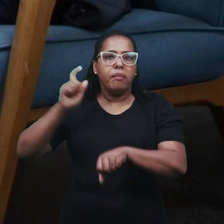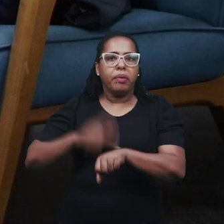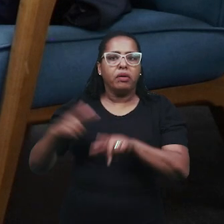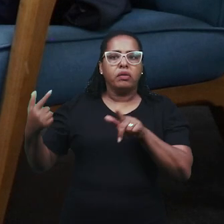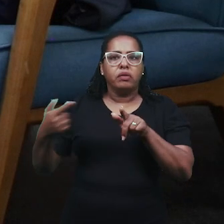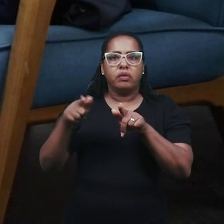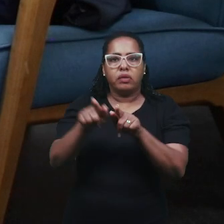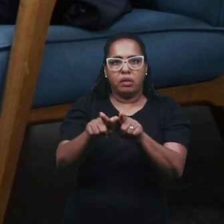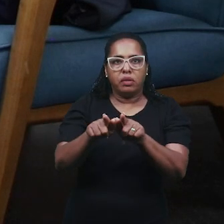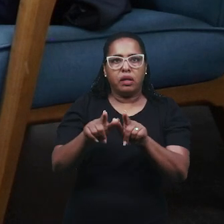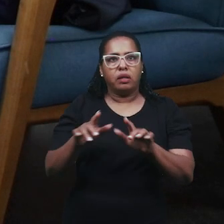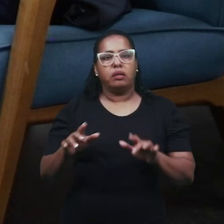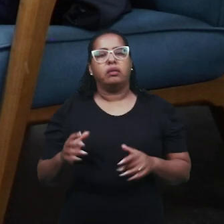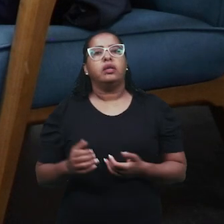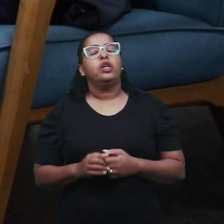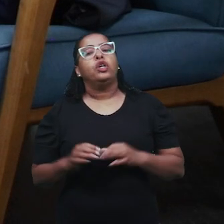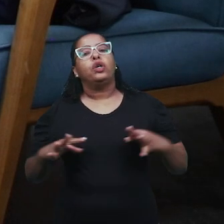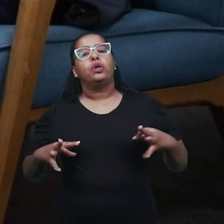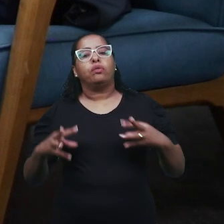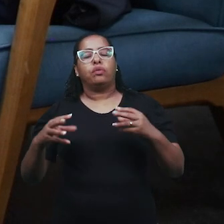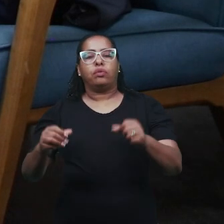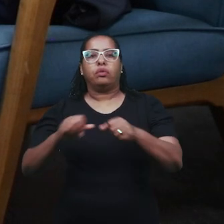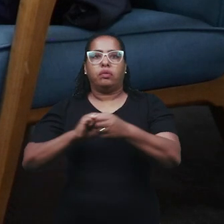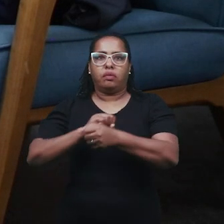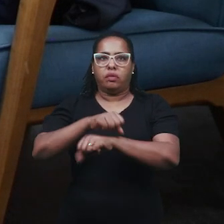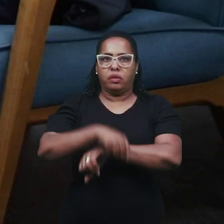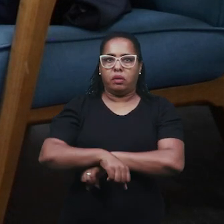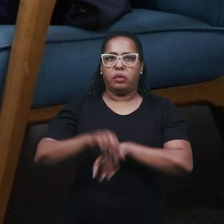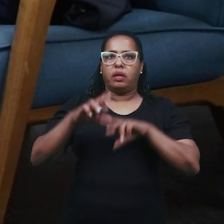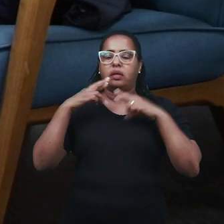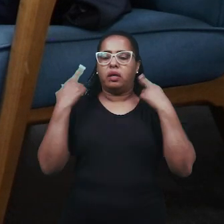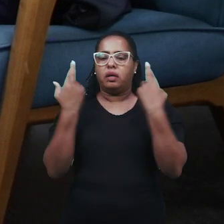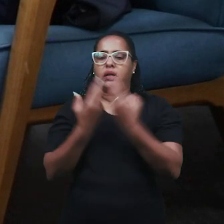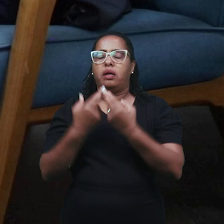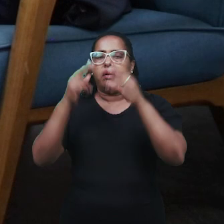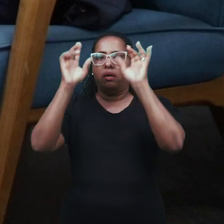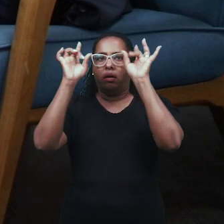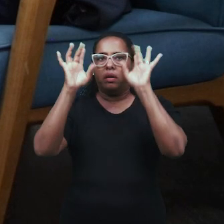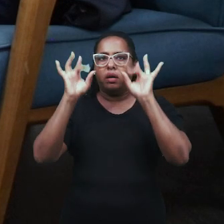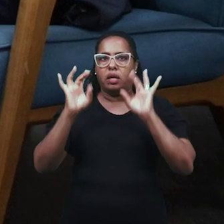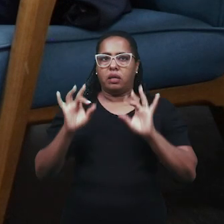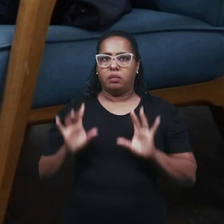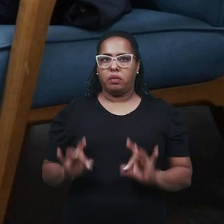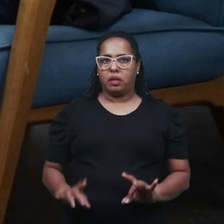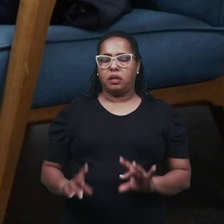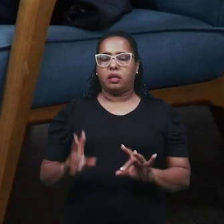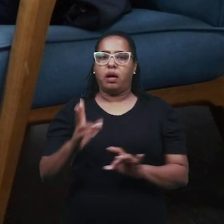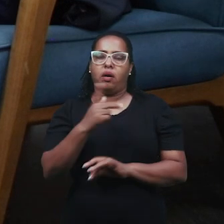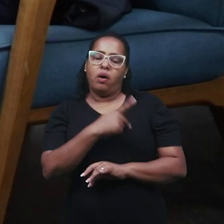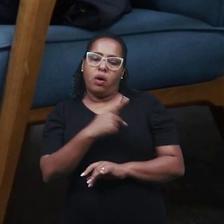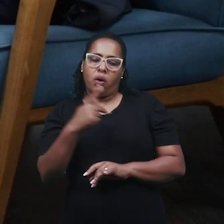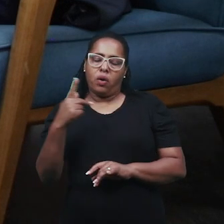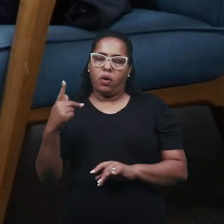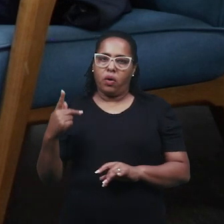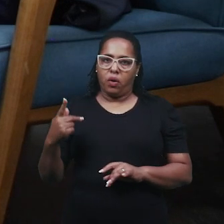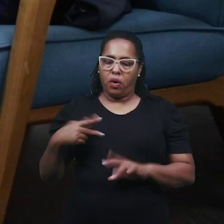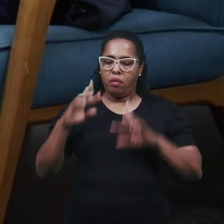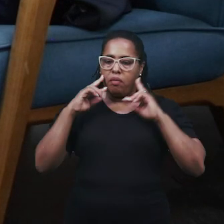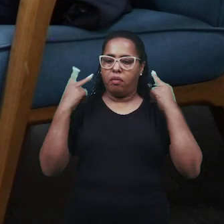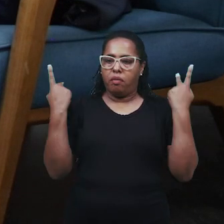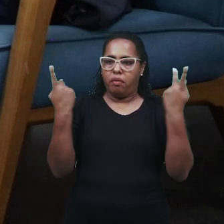e sai, e todos os seminários, reuniões especiais que o presbitério faz, tudo que é